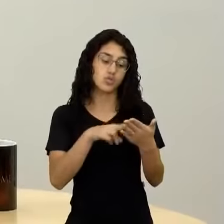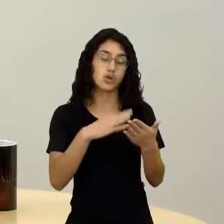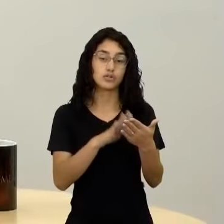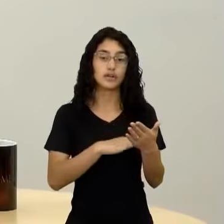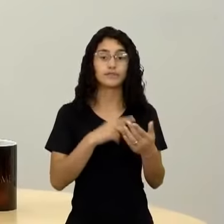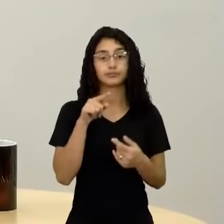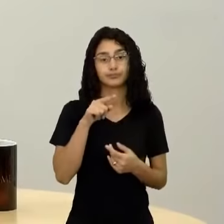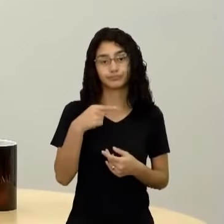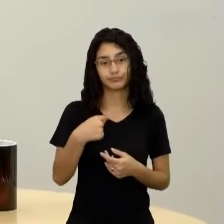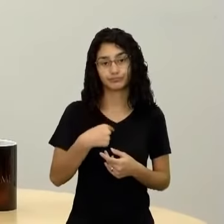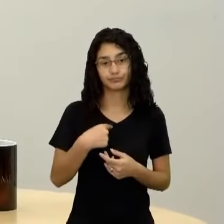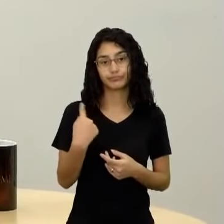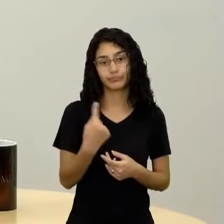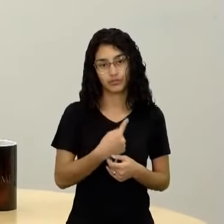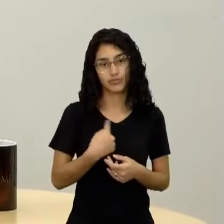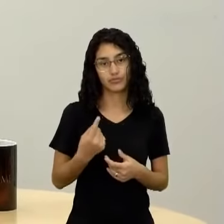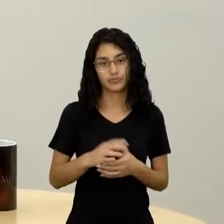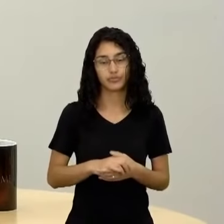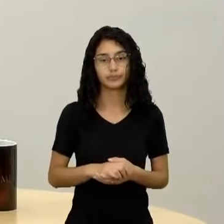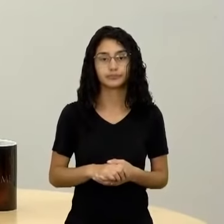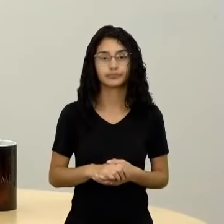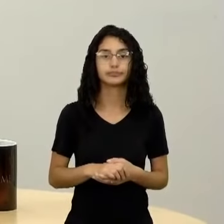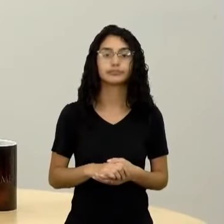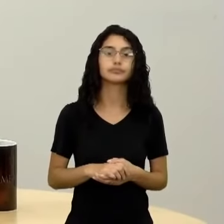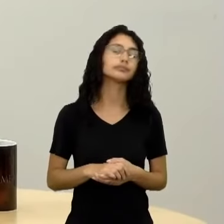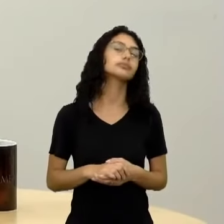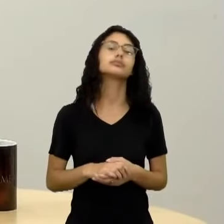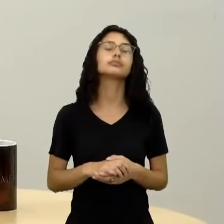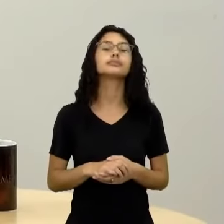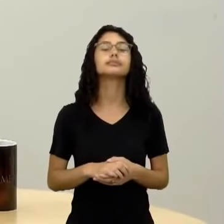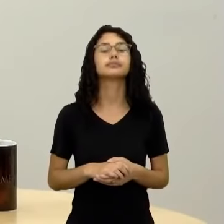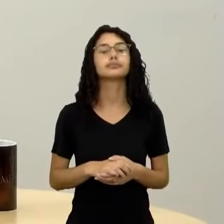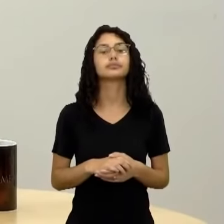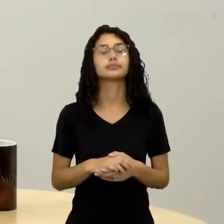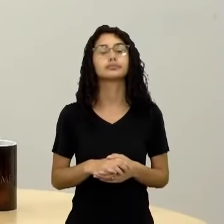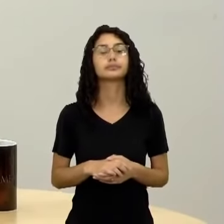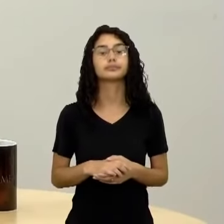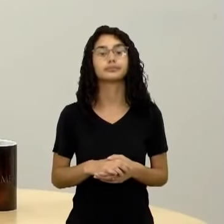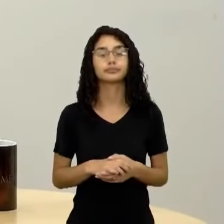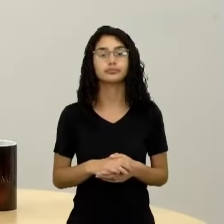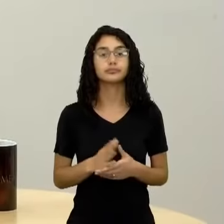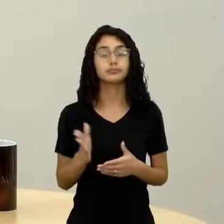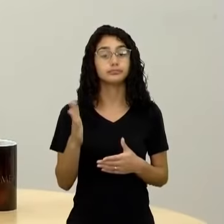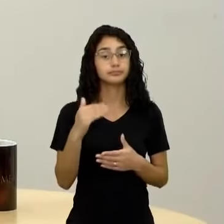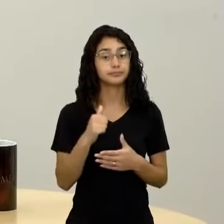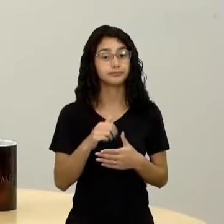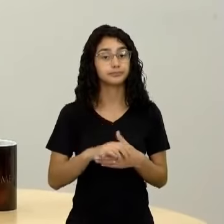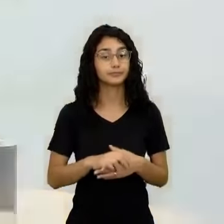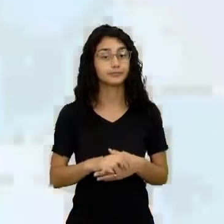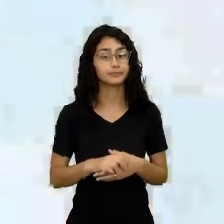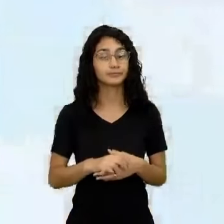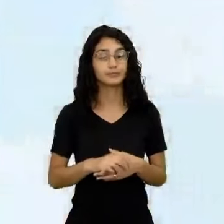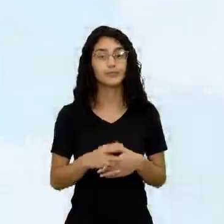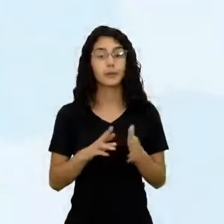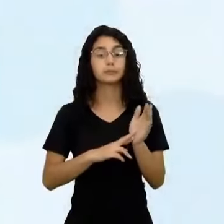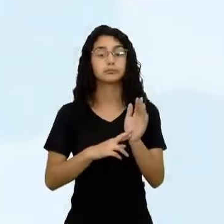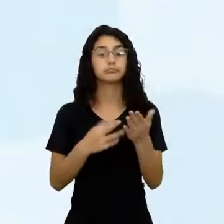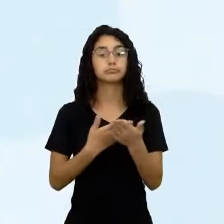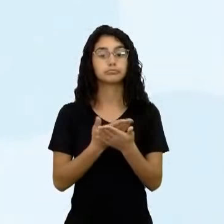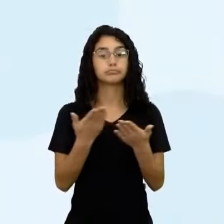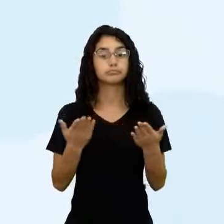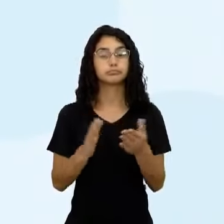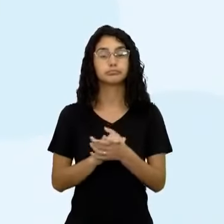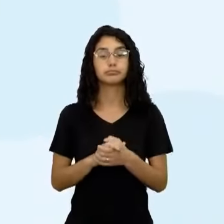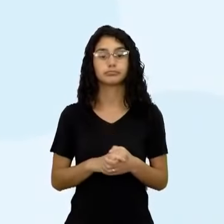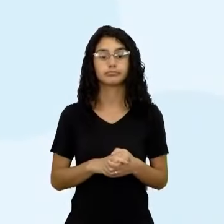pode a resposta mais simples tá tem outras que a gente pode elencar depois ele não debate maior vamos ver aqui agora Olha só vamos apresentar uma